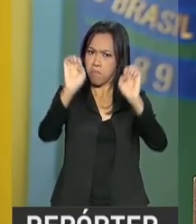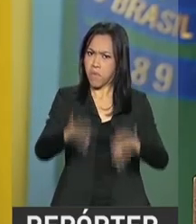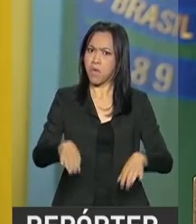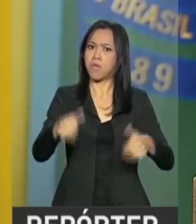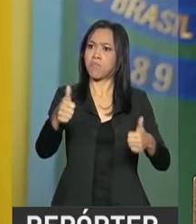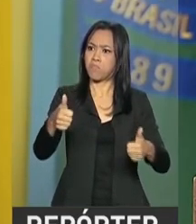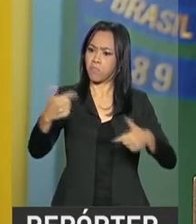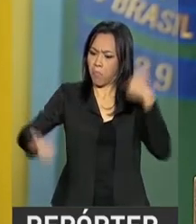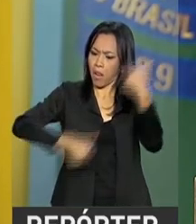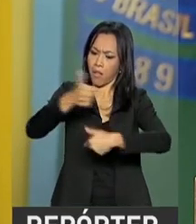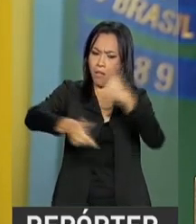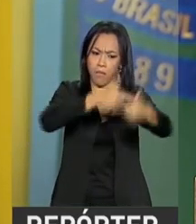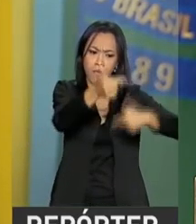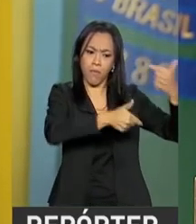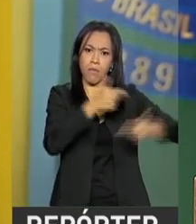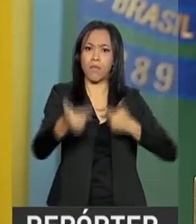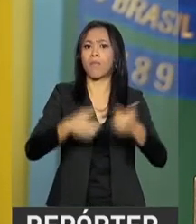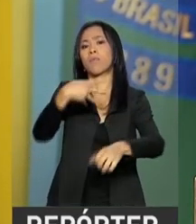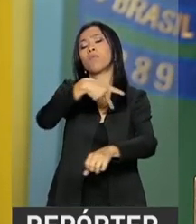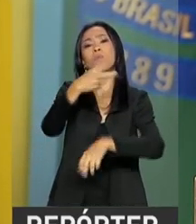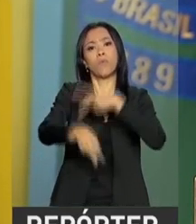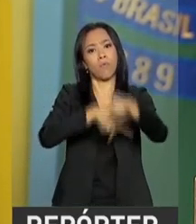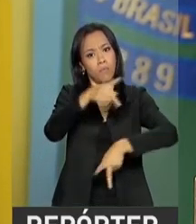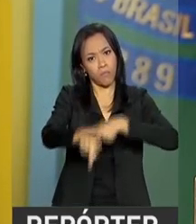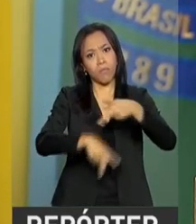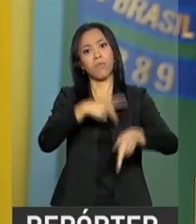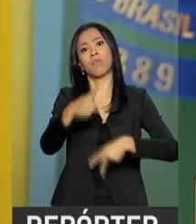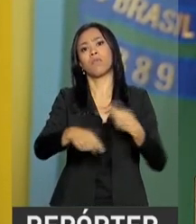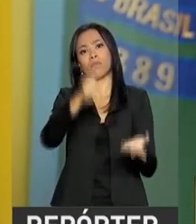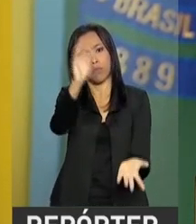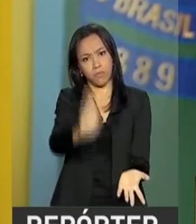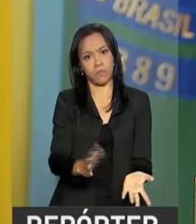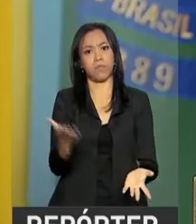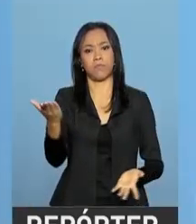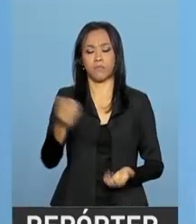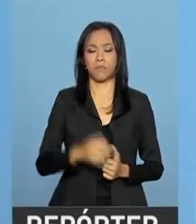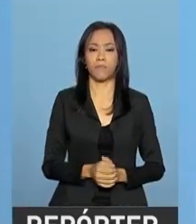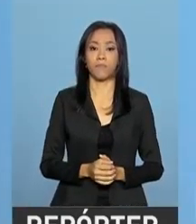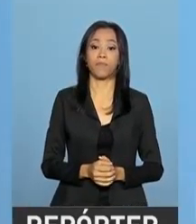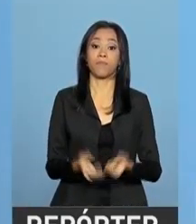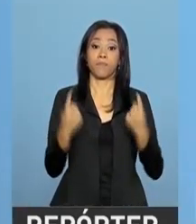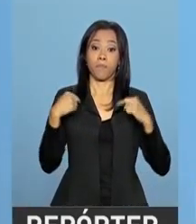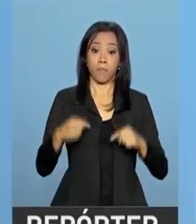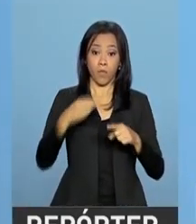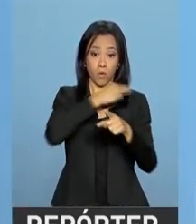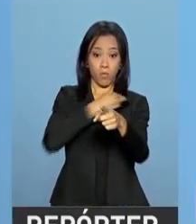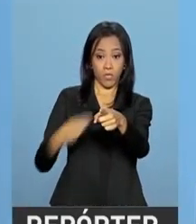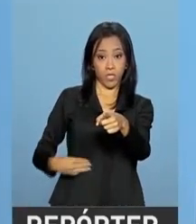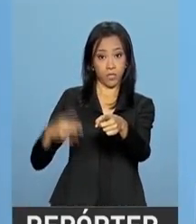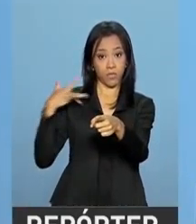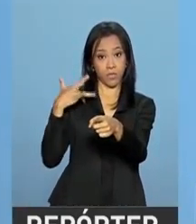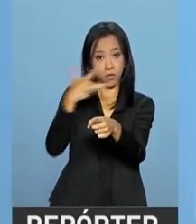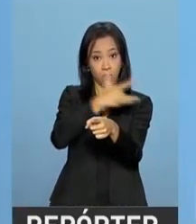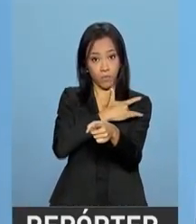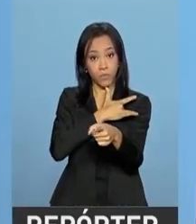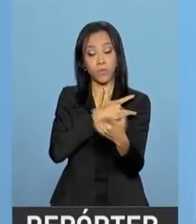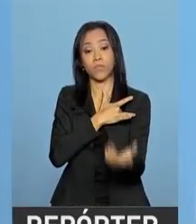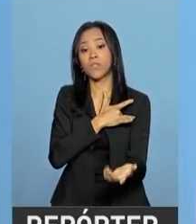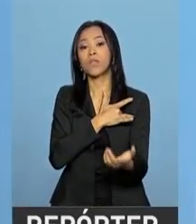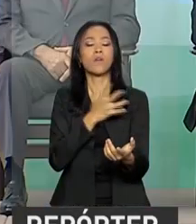e da qualidade de vida de nossa gente o ministro da saúde ricardo barros